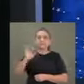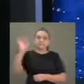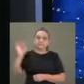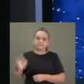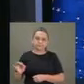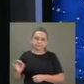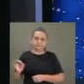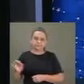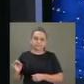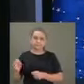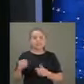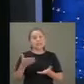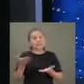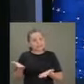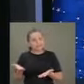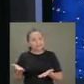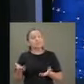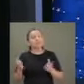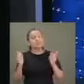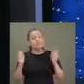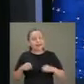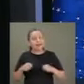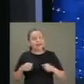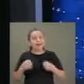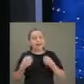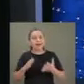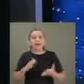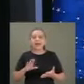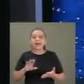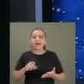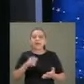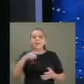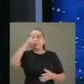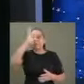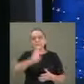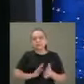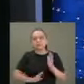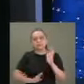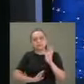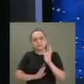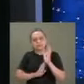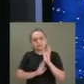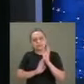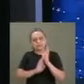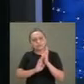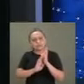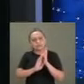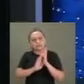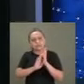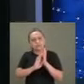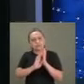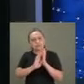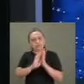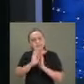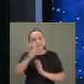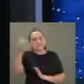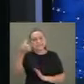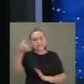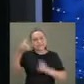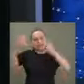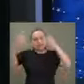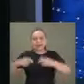2,7%. isto coloca o Brasil em sexto lugar no ranking dos 49